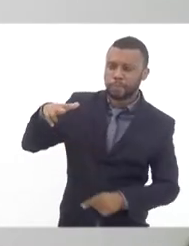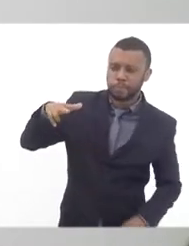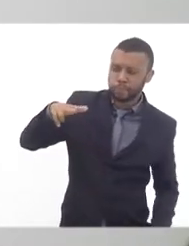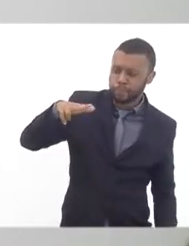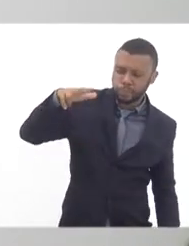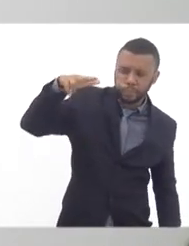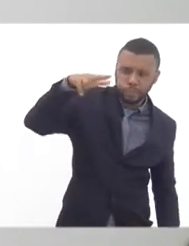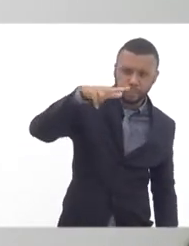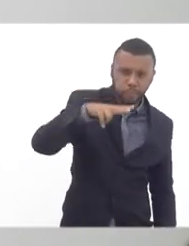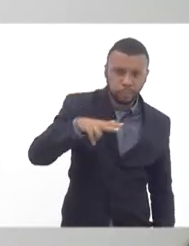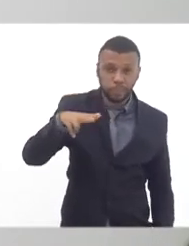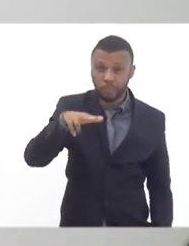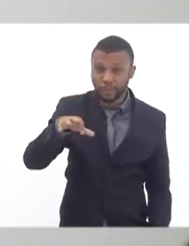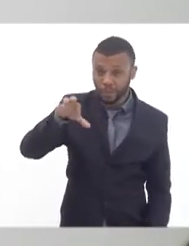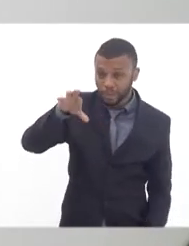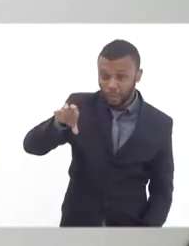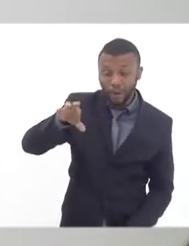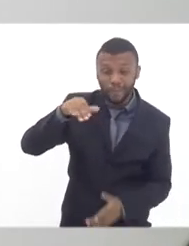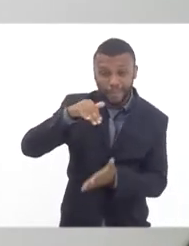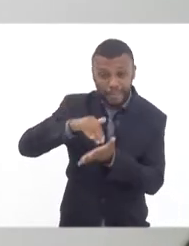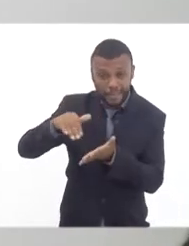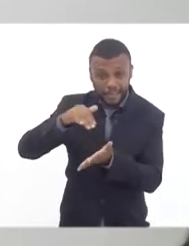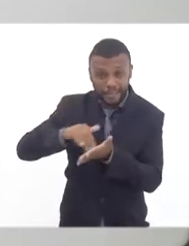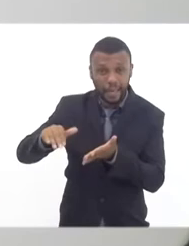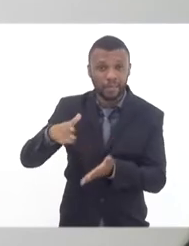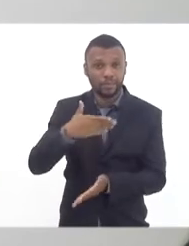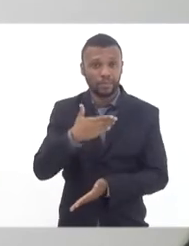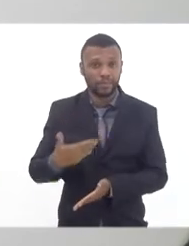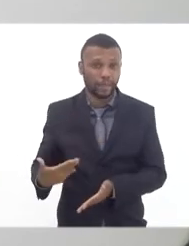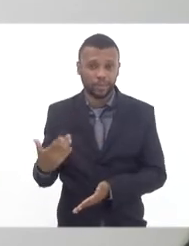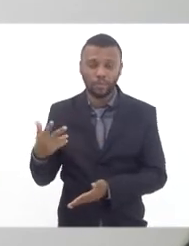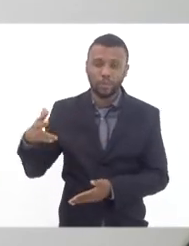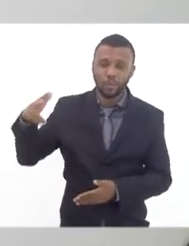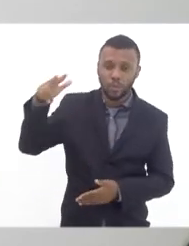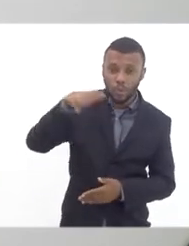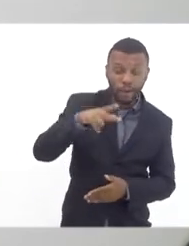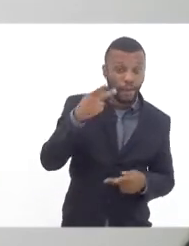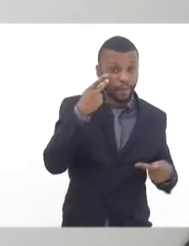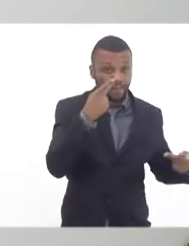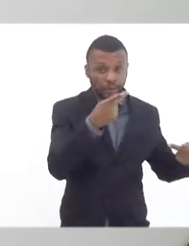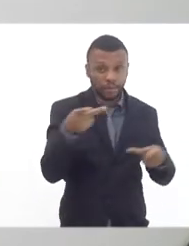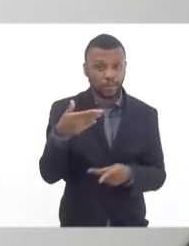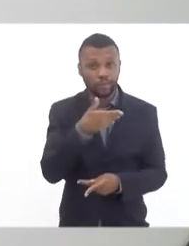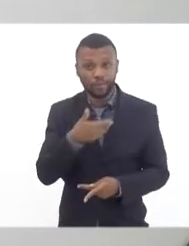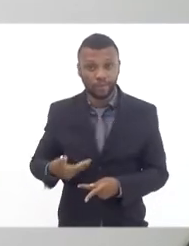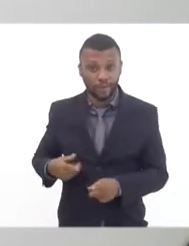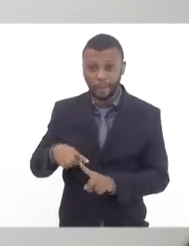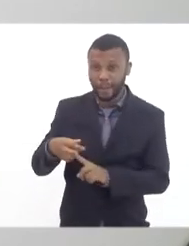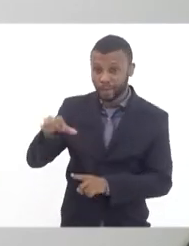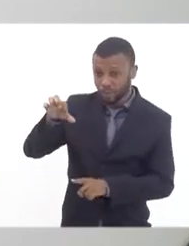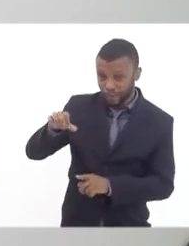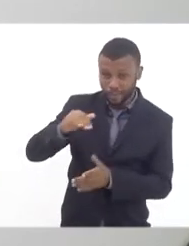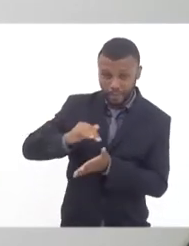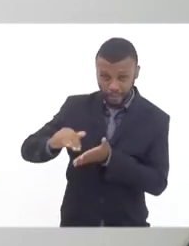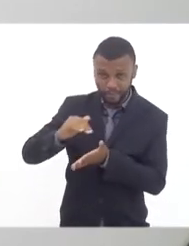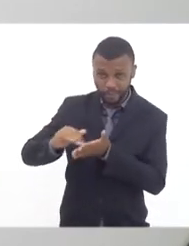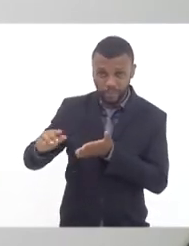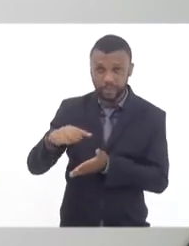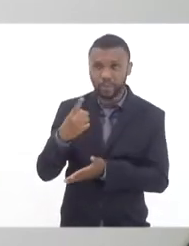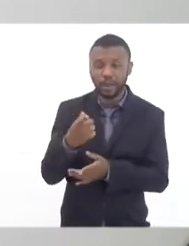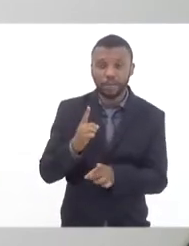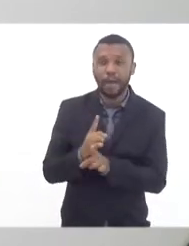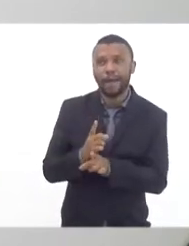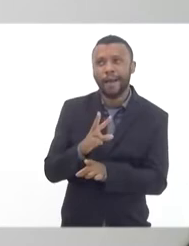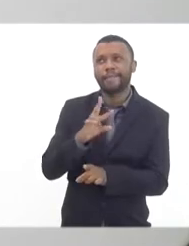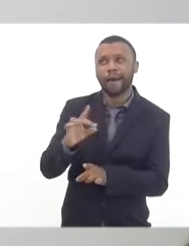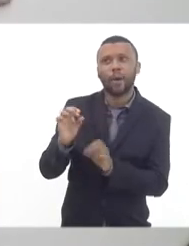secretários de Estado. 9. Depois da visita do governador e dos 9 secretários, Eliomar Coelho, a gente achou que vai